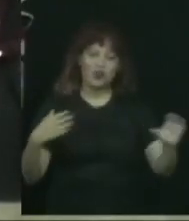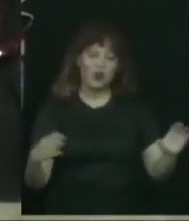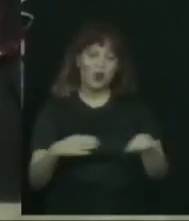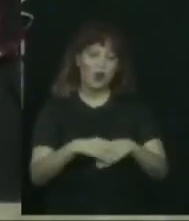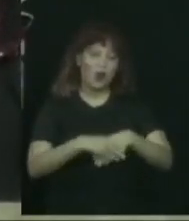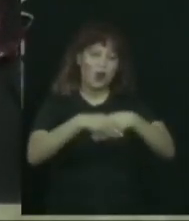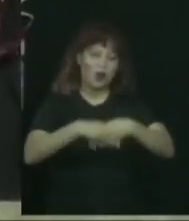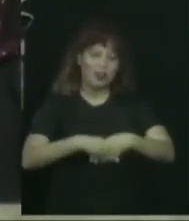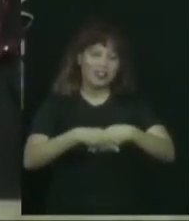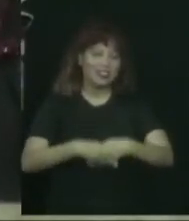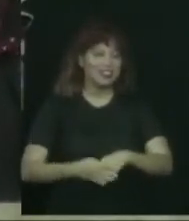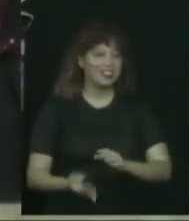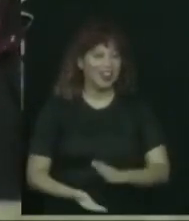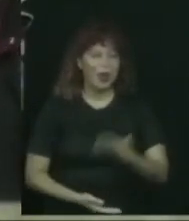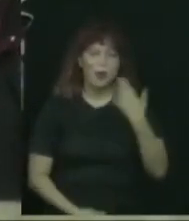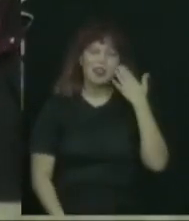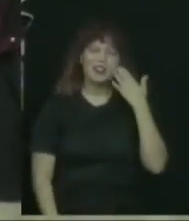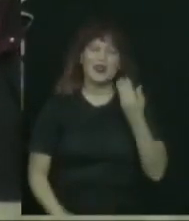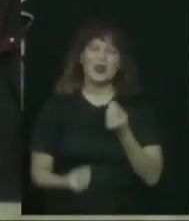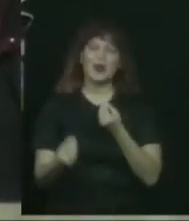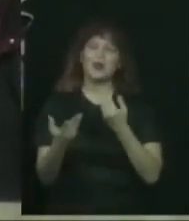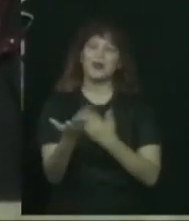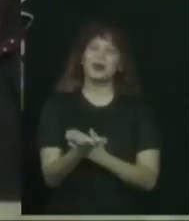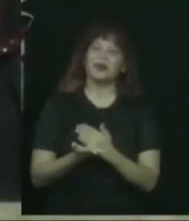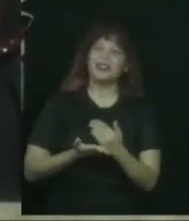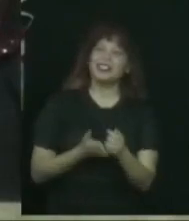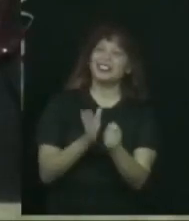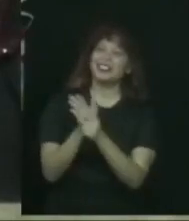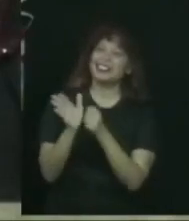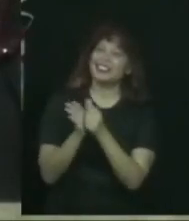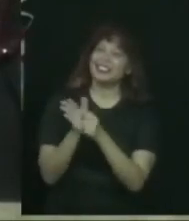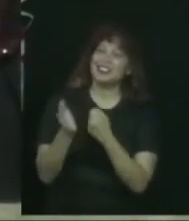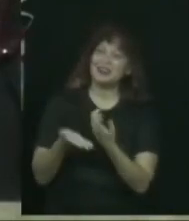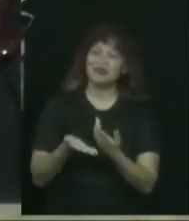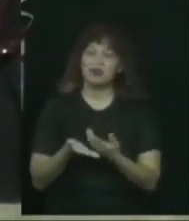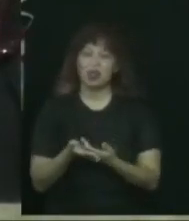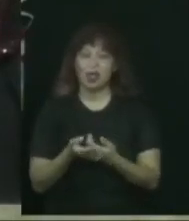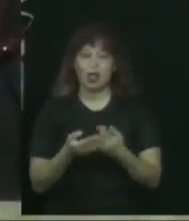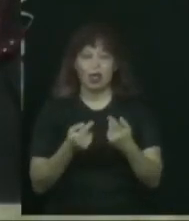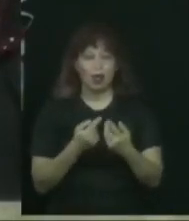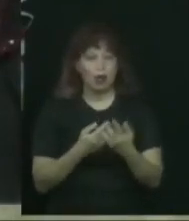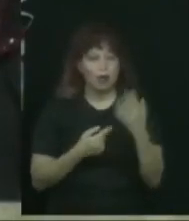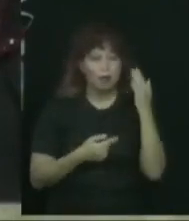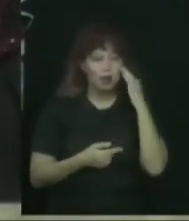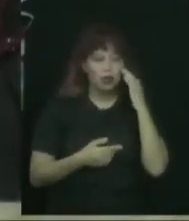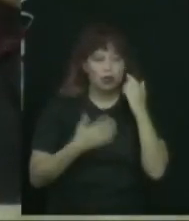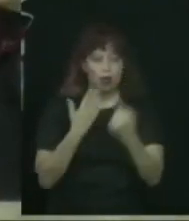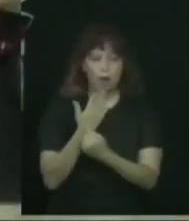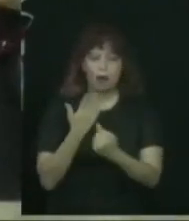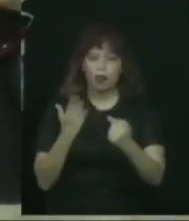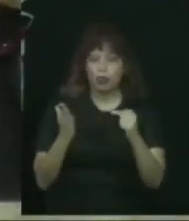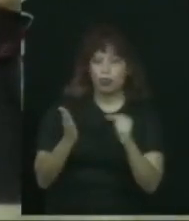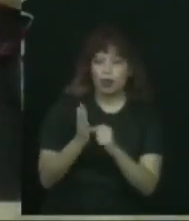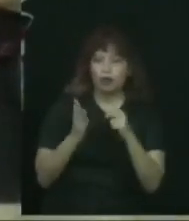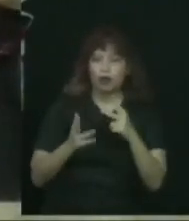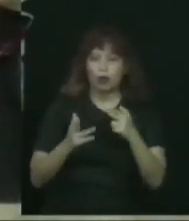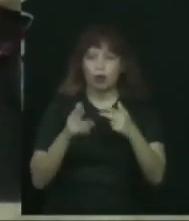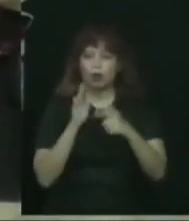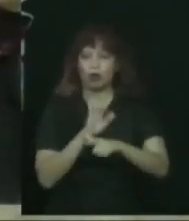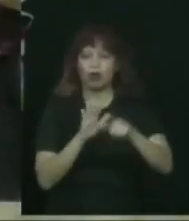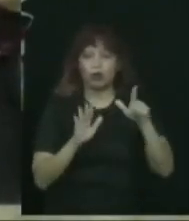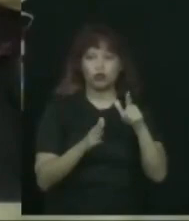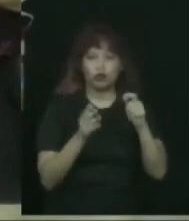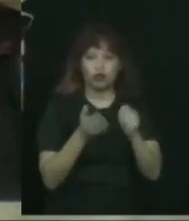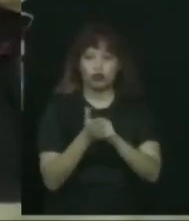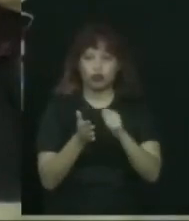passei então a buscar um começo pensei em adotar a mesma metáfora dos meus discursos anteriores e logo escrevi algo como